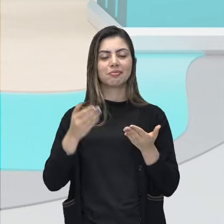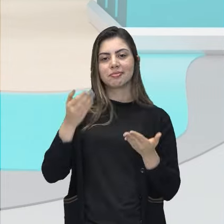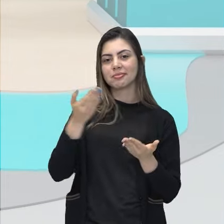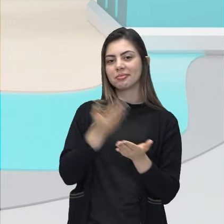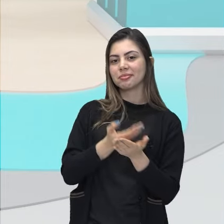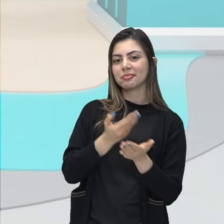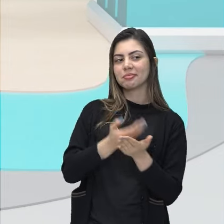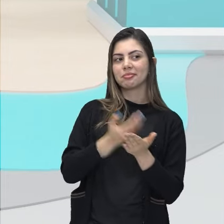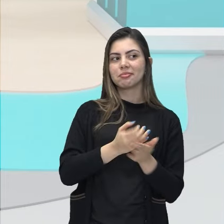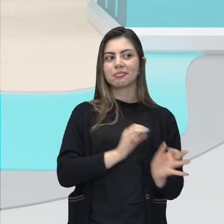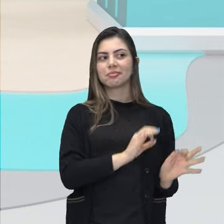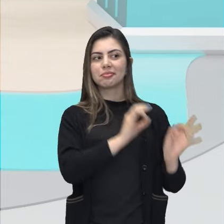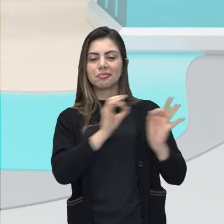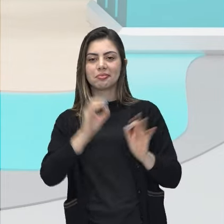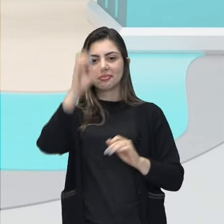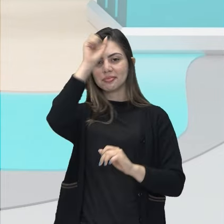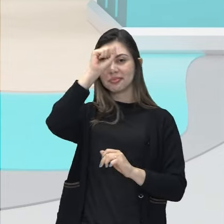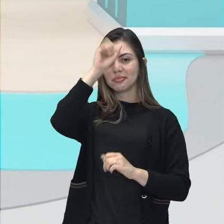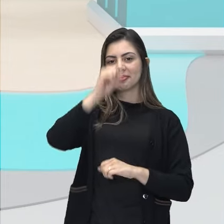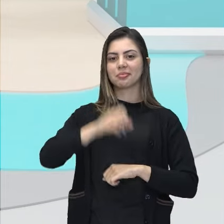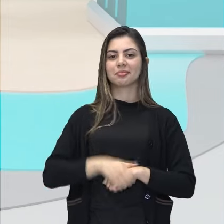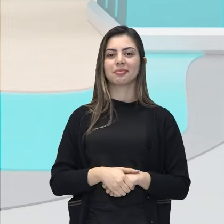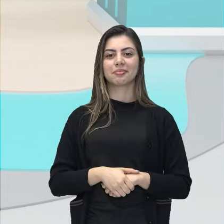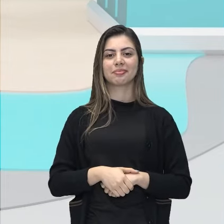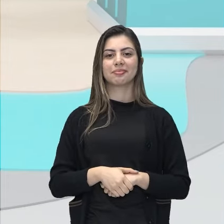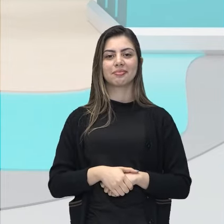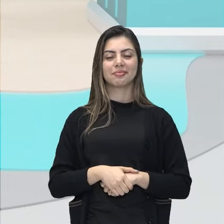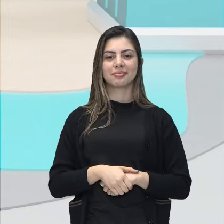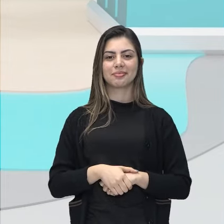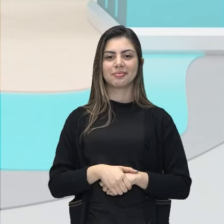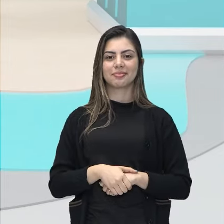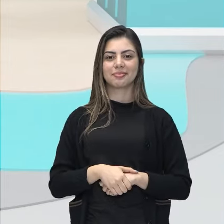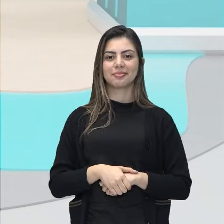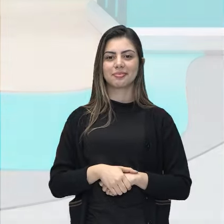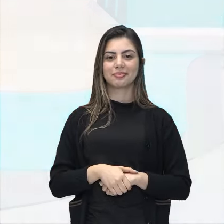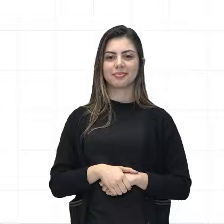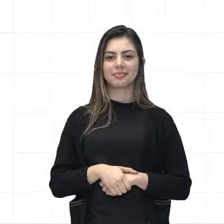espero que vocês tenham acompanhado bem a nossa aula de hoje. Thank you so much.